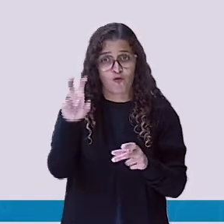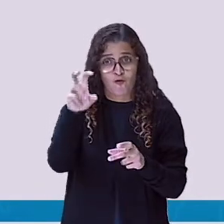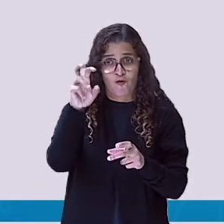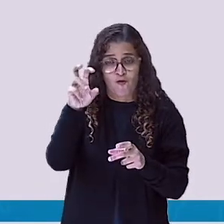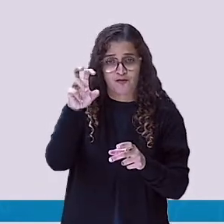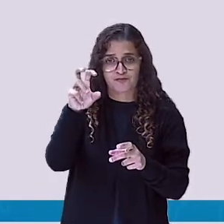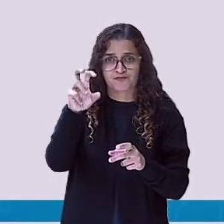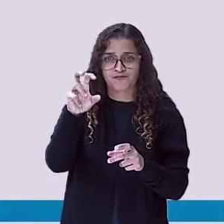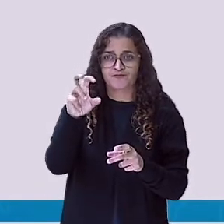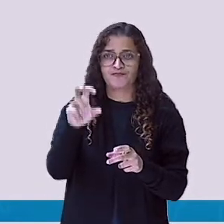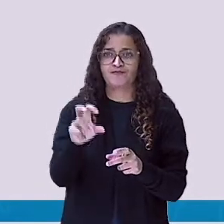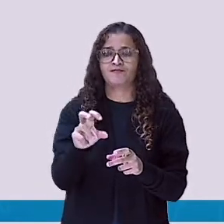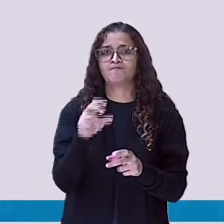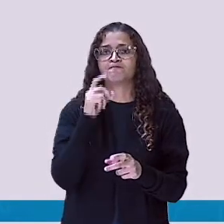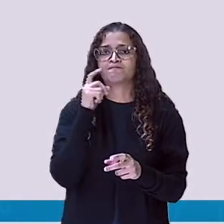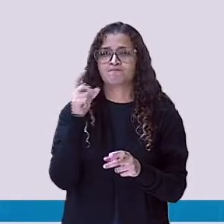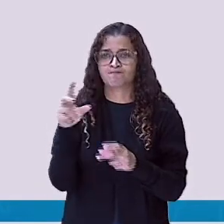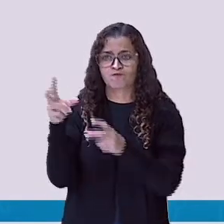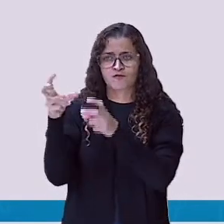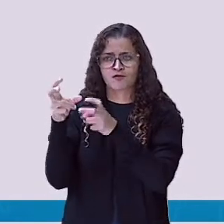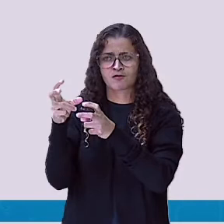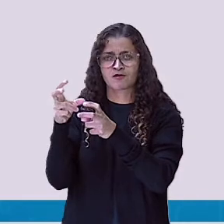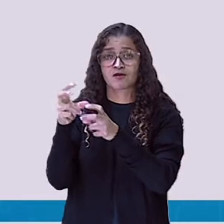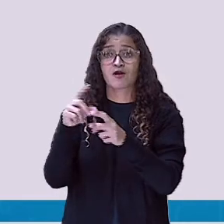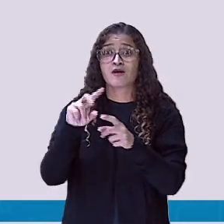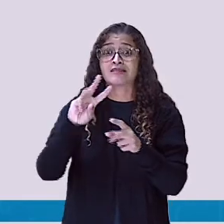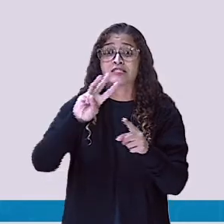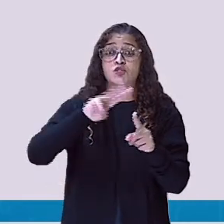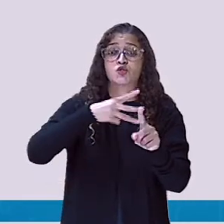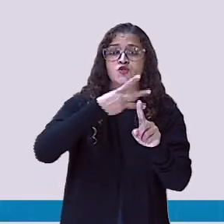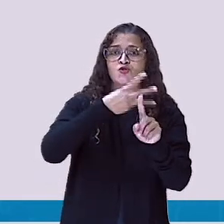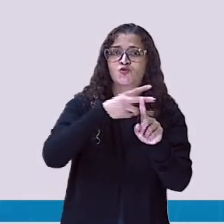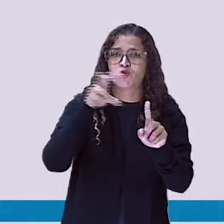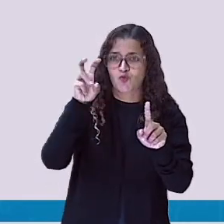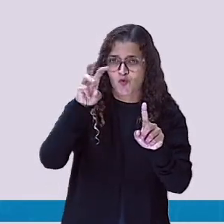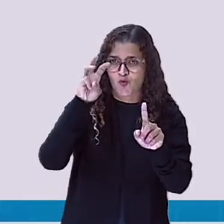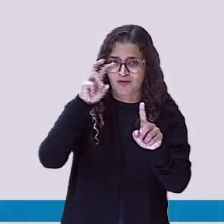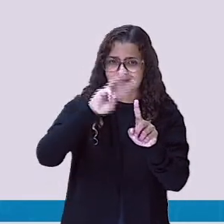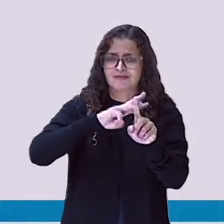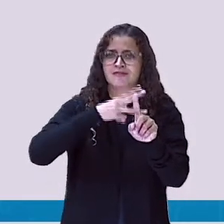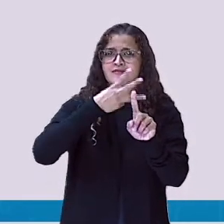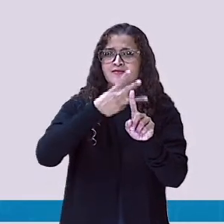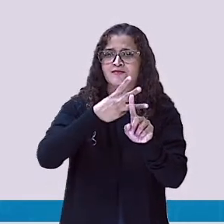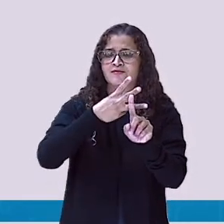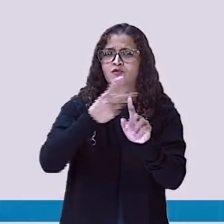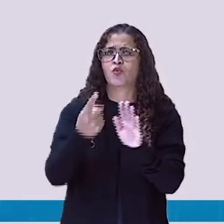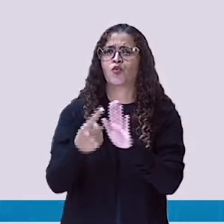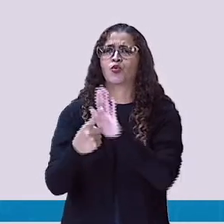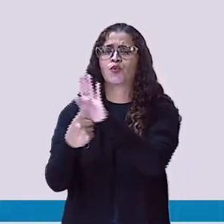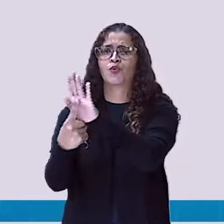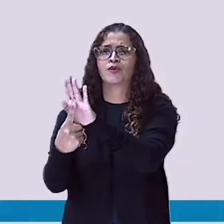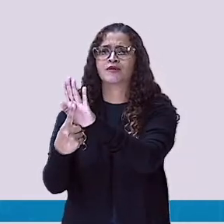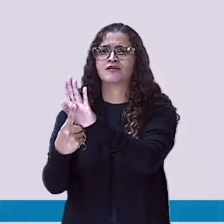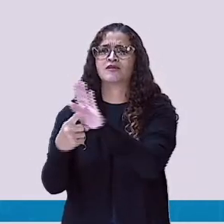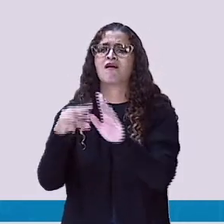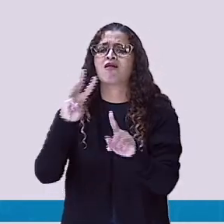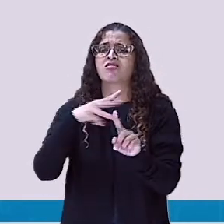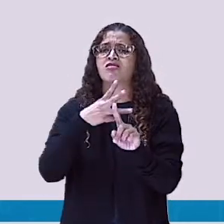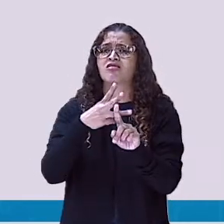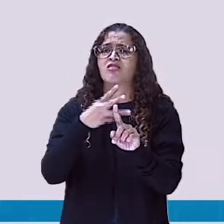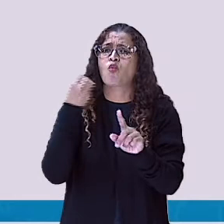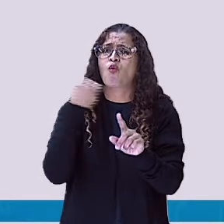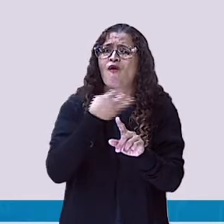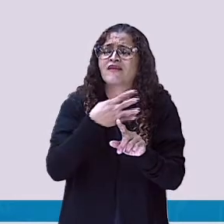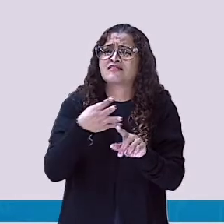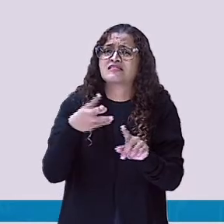valor, significando que é o triplo desse valor. Quando eu falo o triplo, eu estou falando quantas